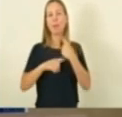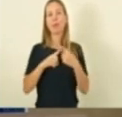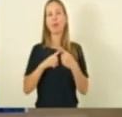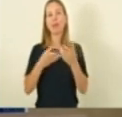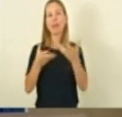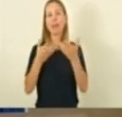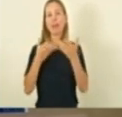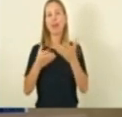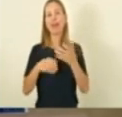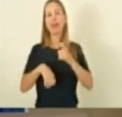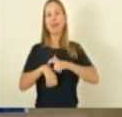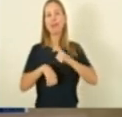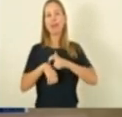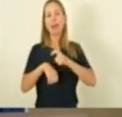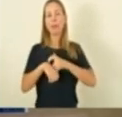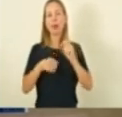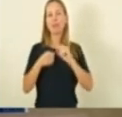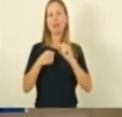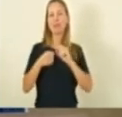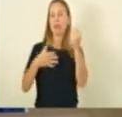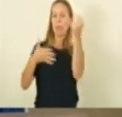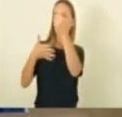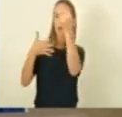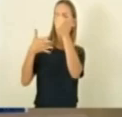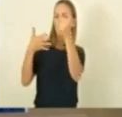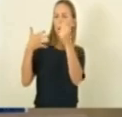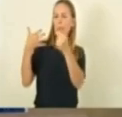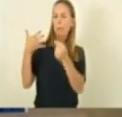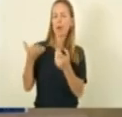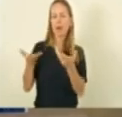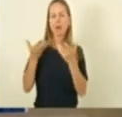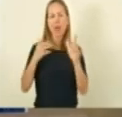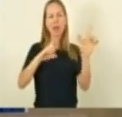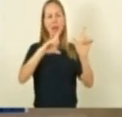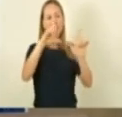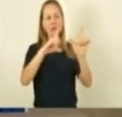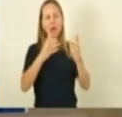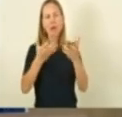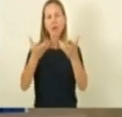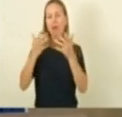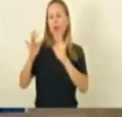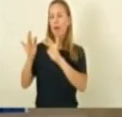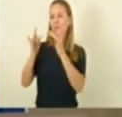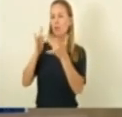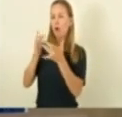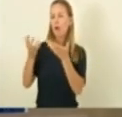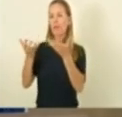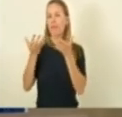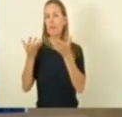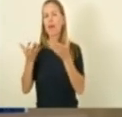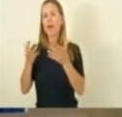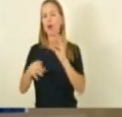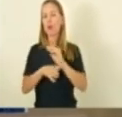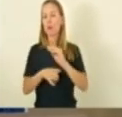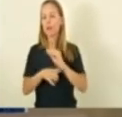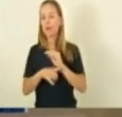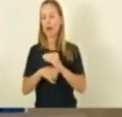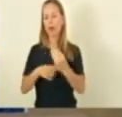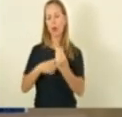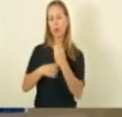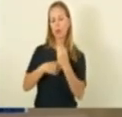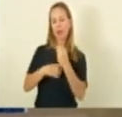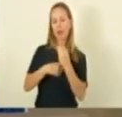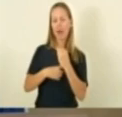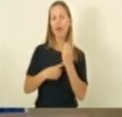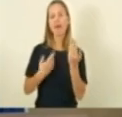tempo para tudo. Você quer ter tempo para a televisão, você quer ter tempo para a rede social, você quer ter tempo para cuidar de você, você quer